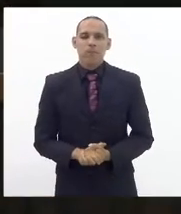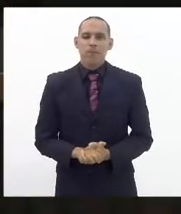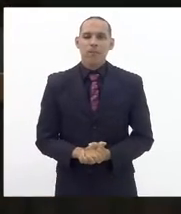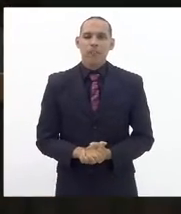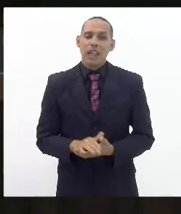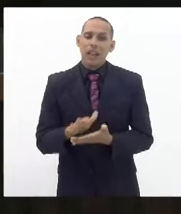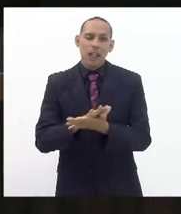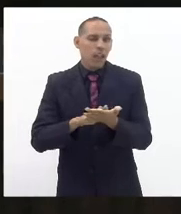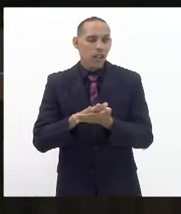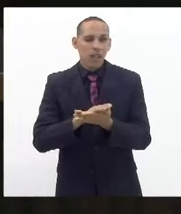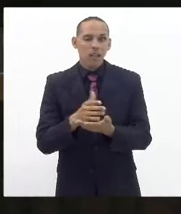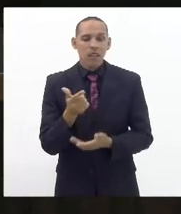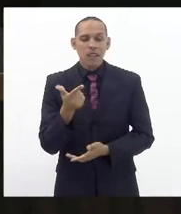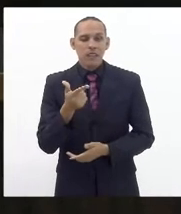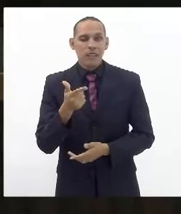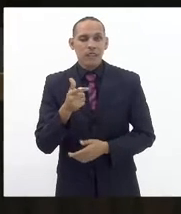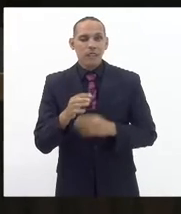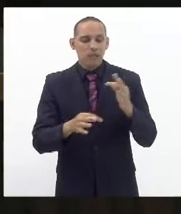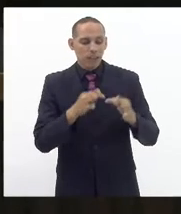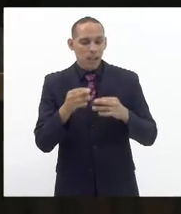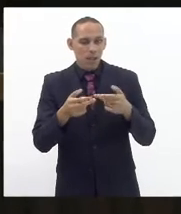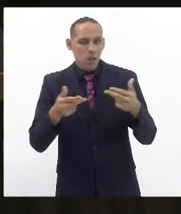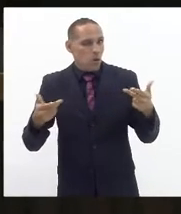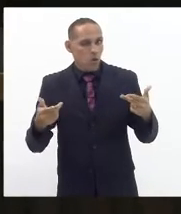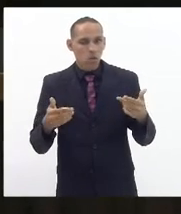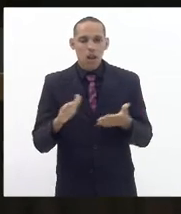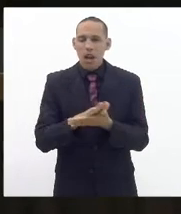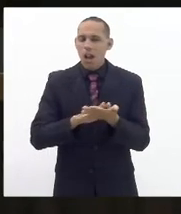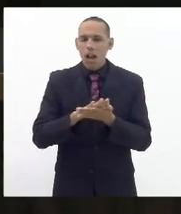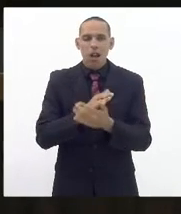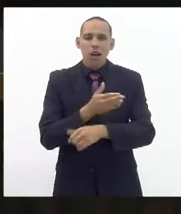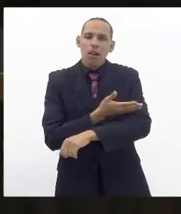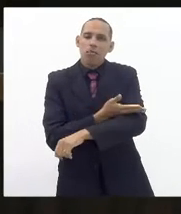Nada mais havendo a tratar na sessão ordinária,